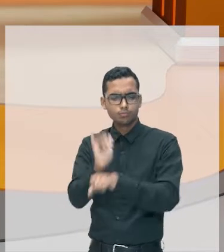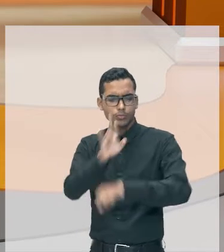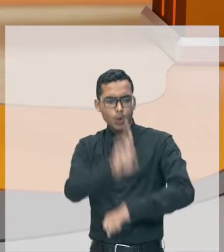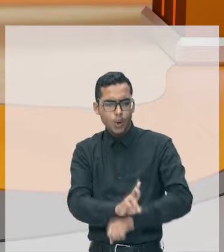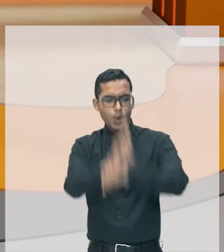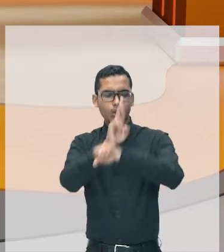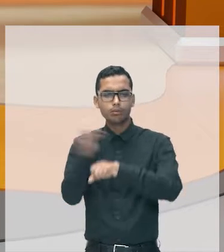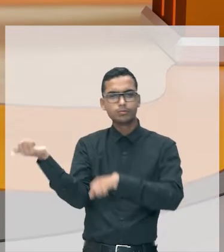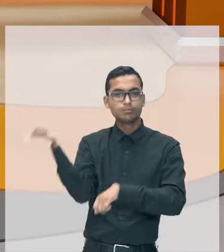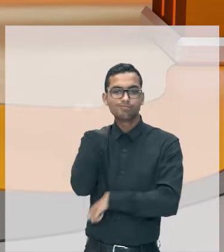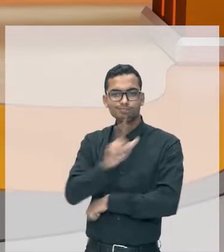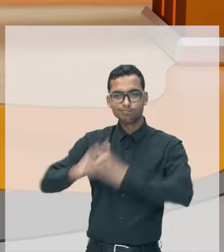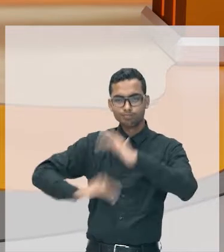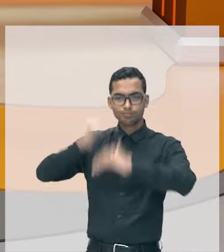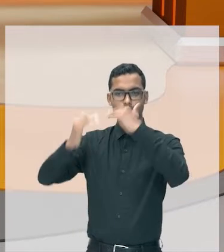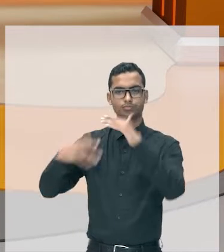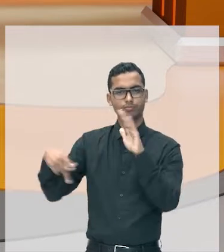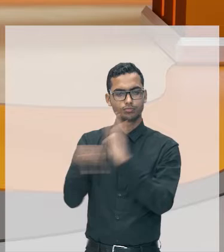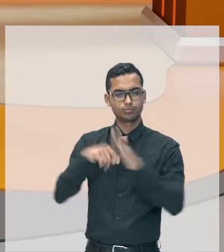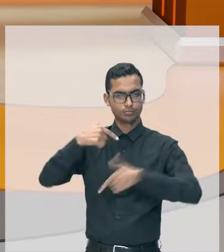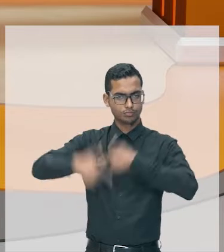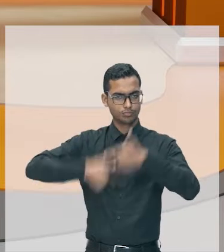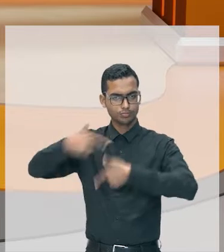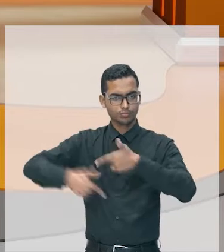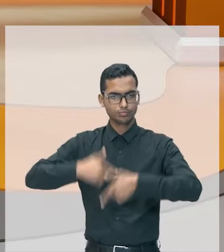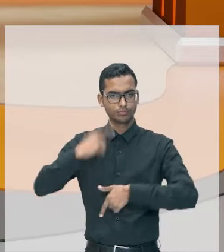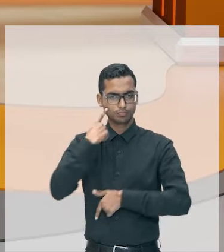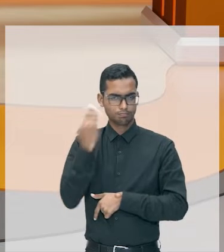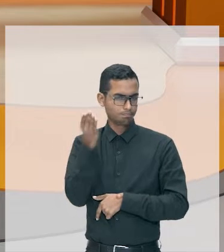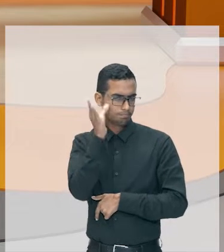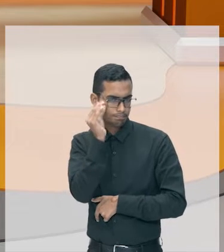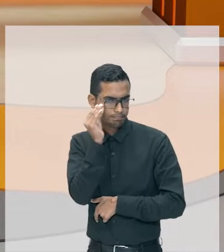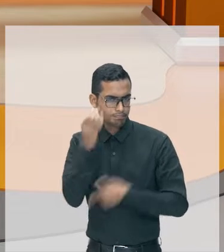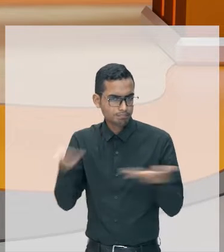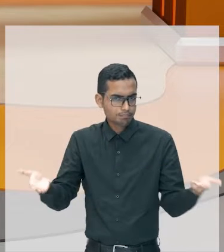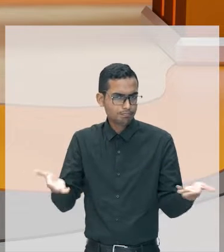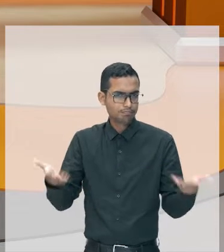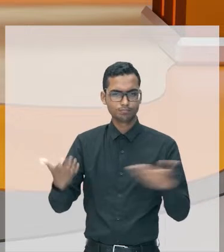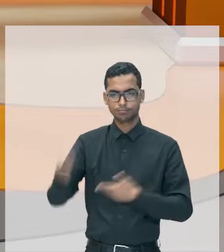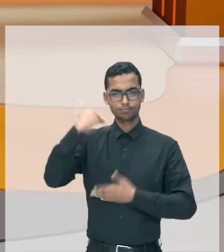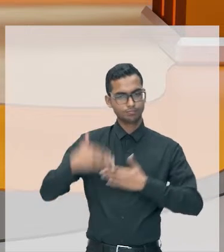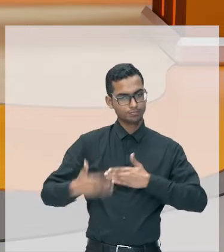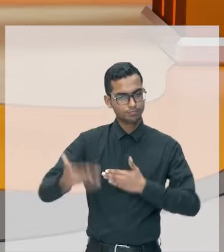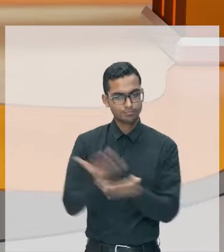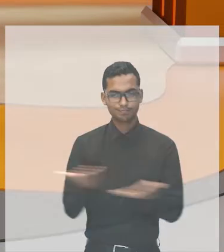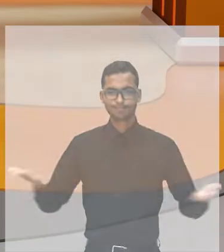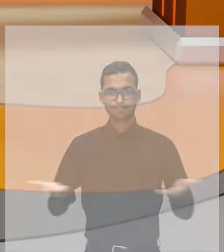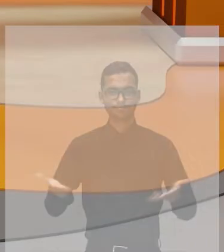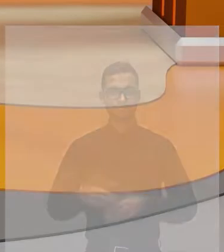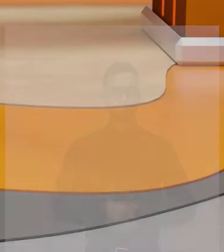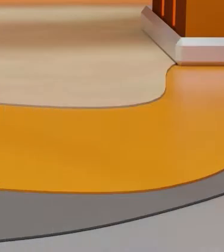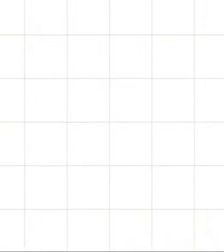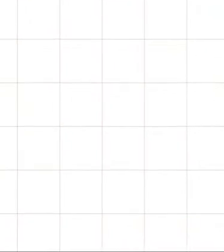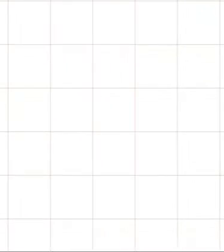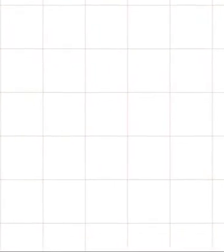historiador desenvolver as suas atividades. Ficou curioso? Então, vamos lá para a nossa aula de hoje.